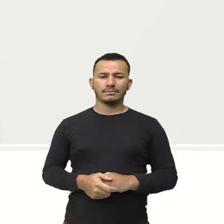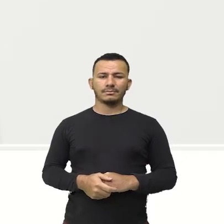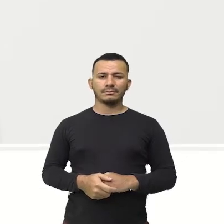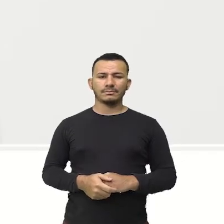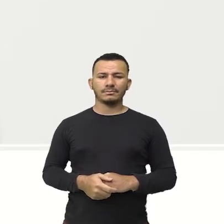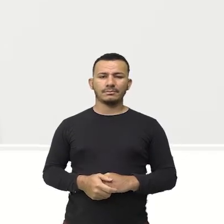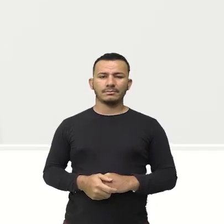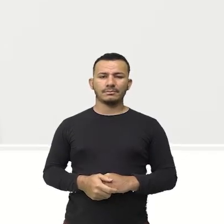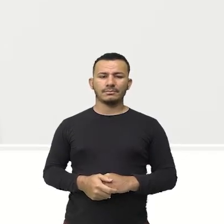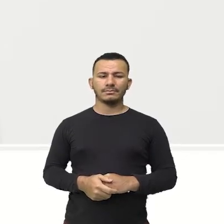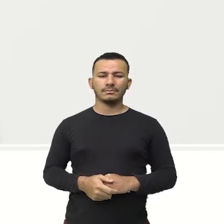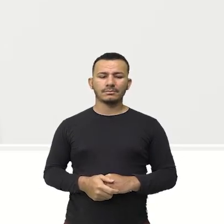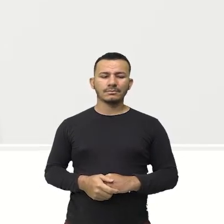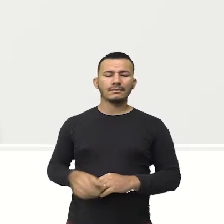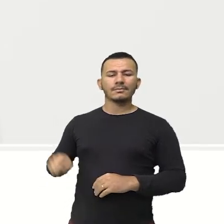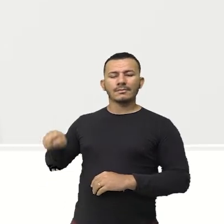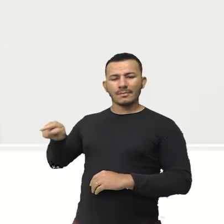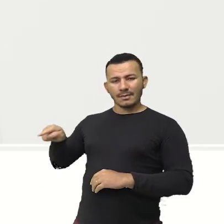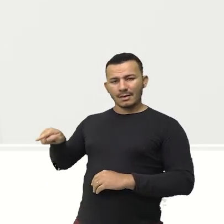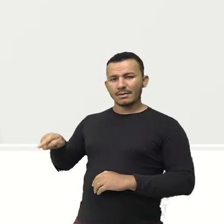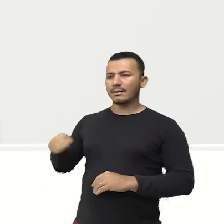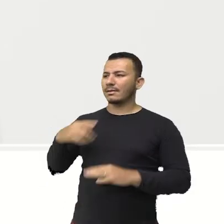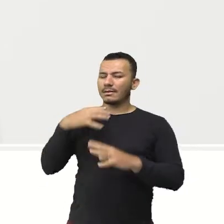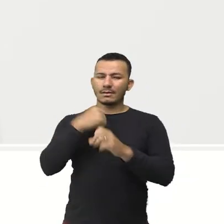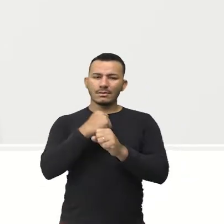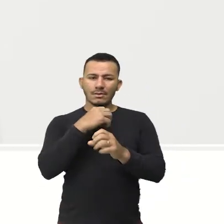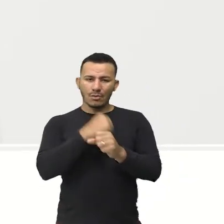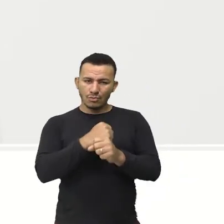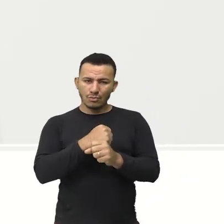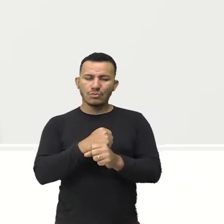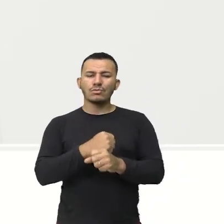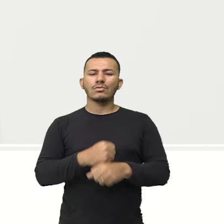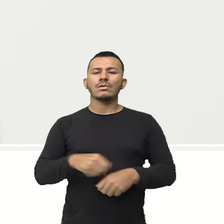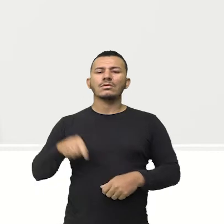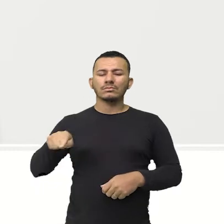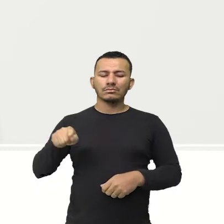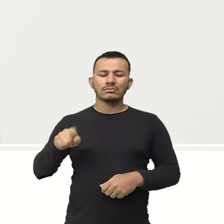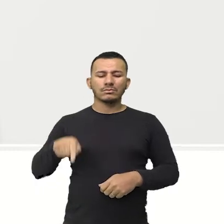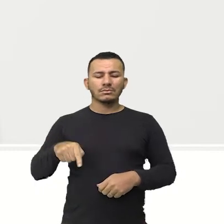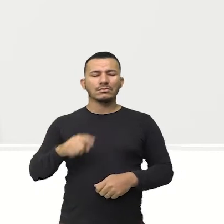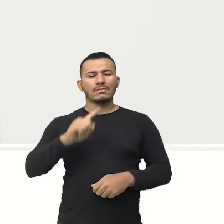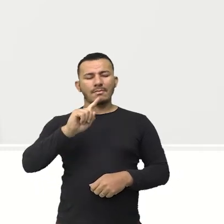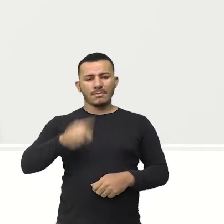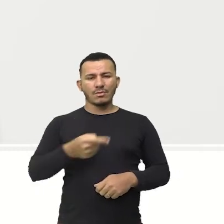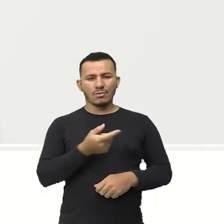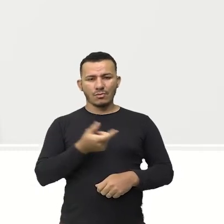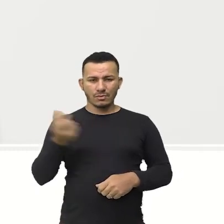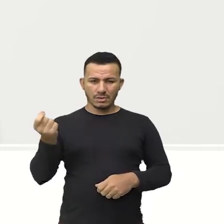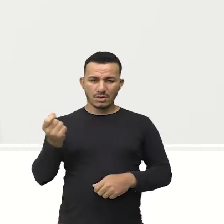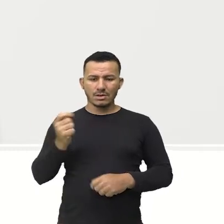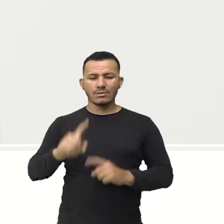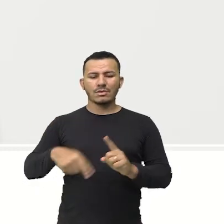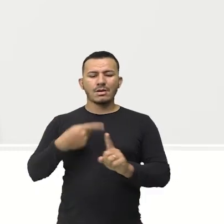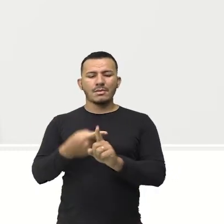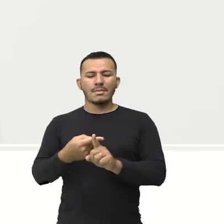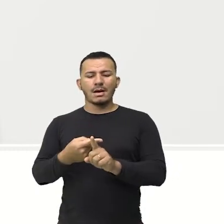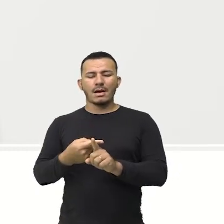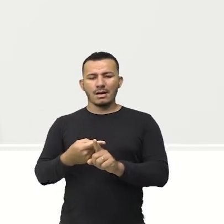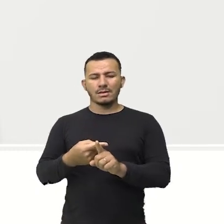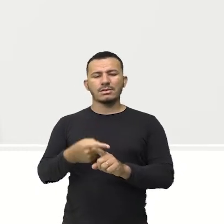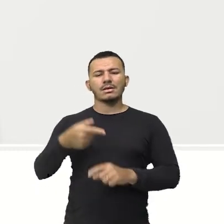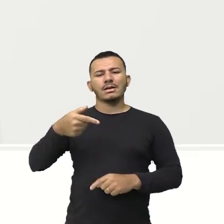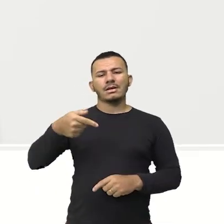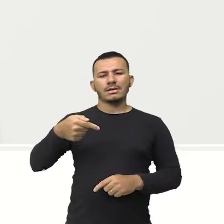gente continua então o cálculo, né? Que vamos ficar então com R$ 1.200 mais